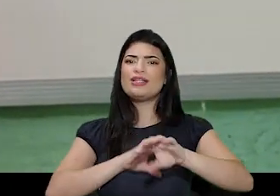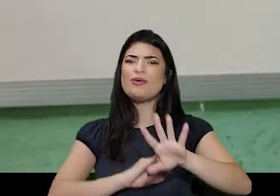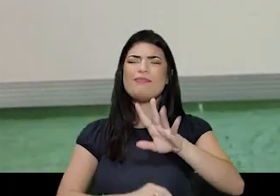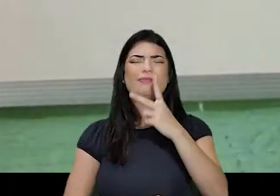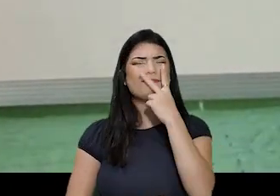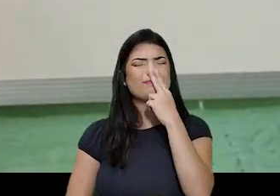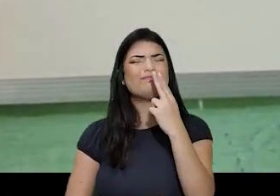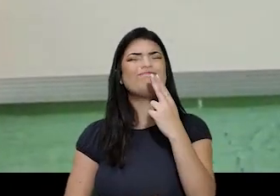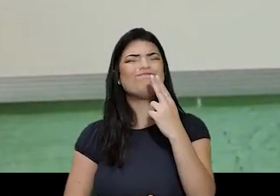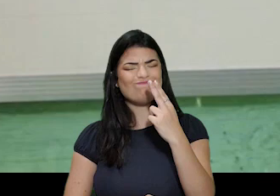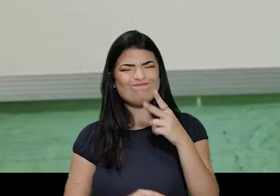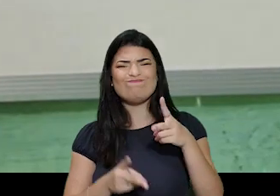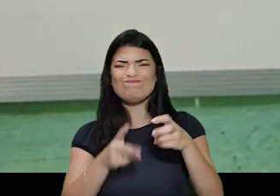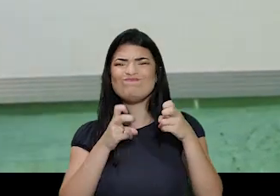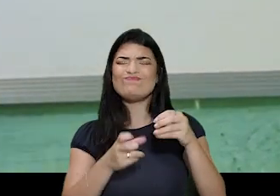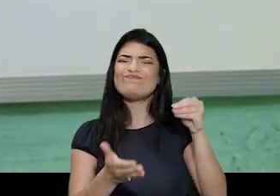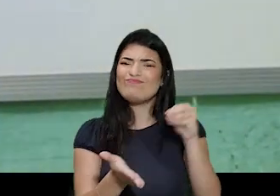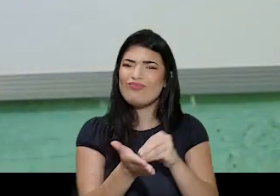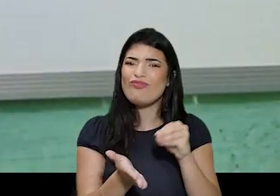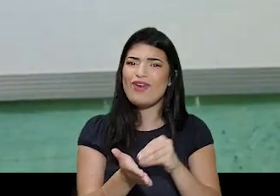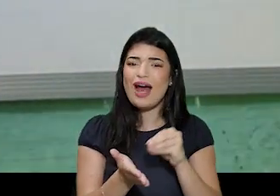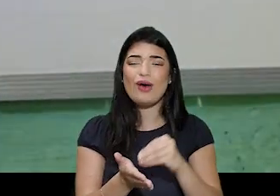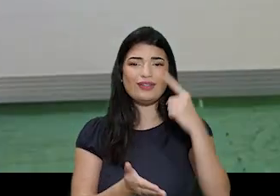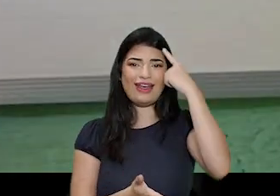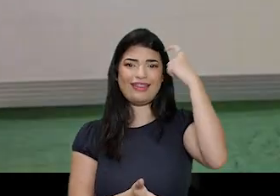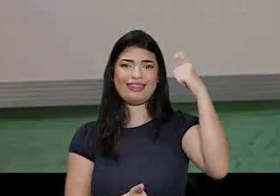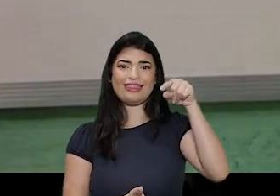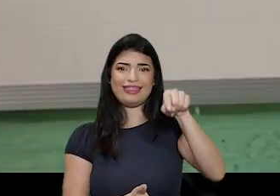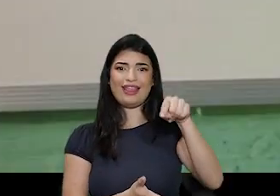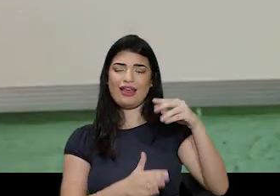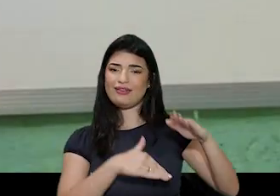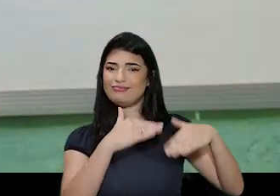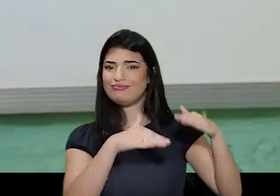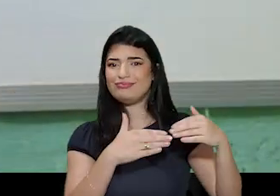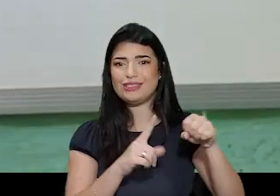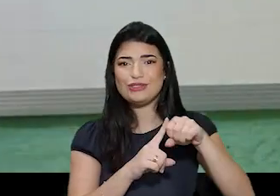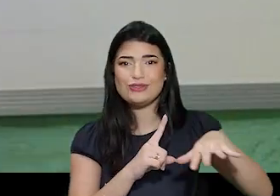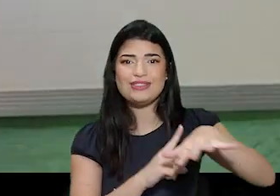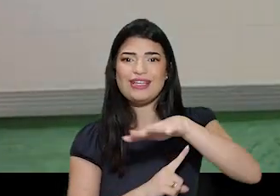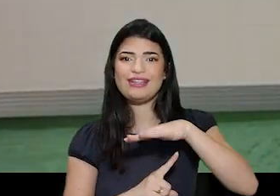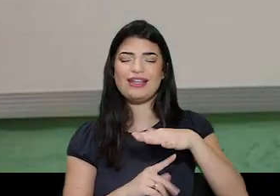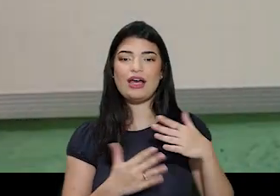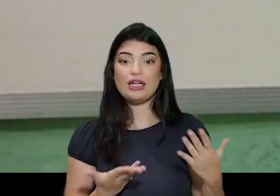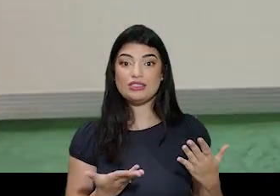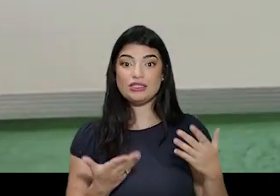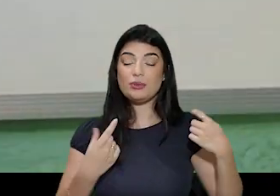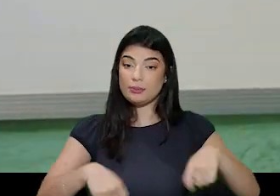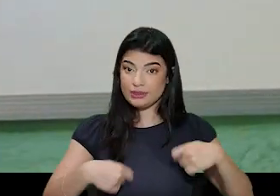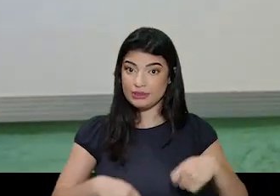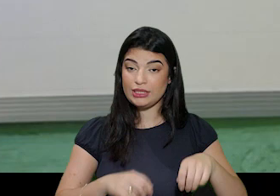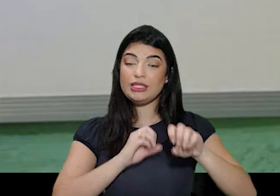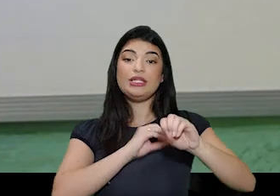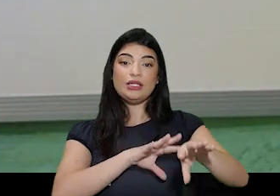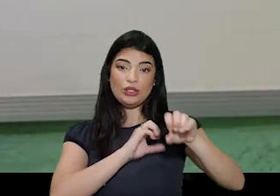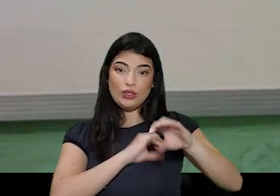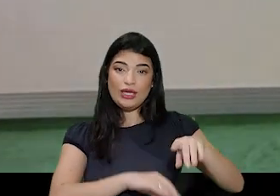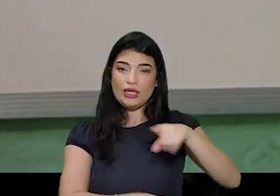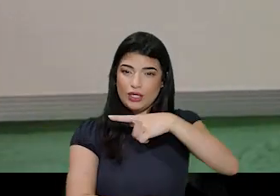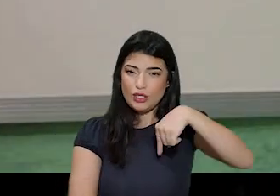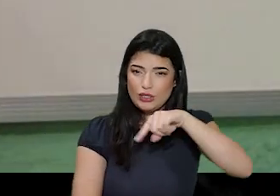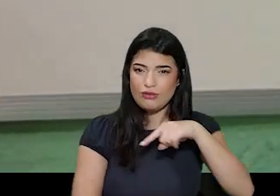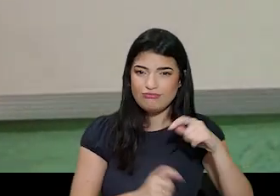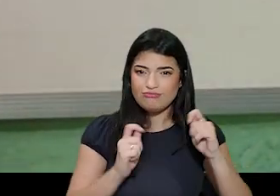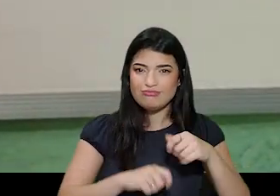educação, mas nunca de fato essa ideia é comprada por toda a sociedade. Então, para que a educação,